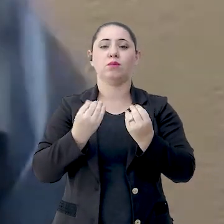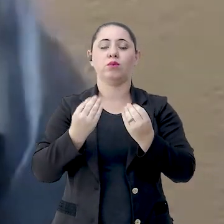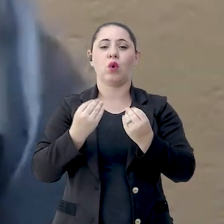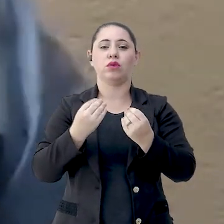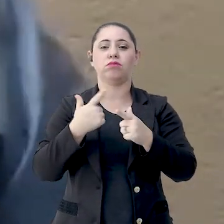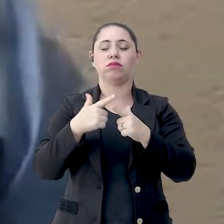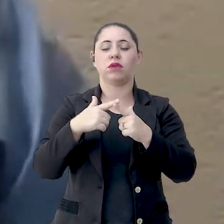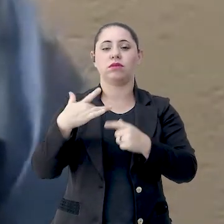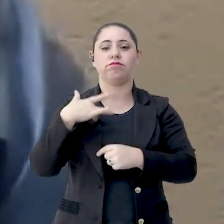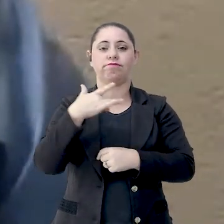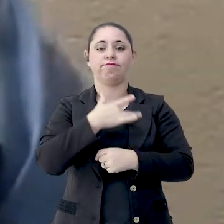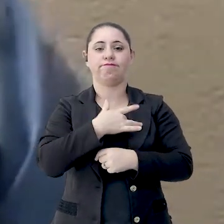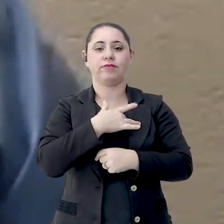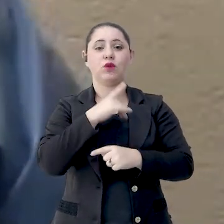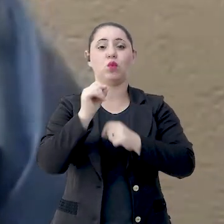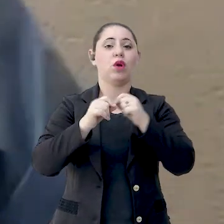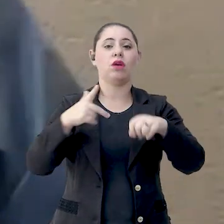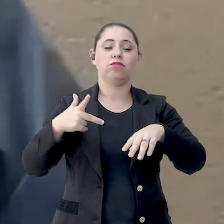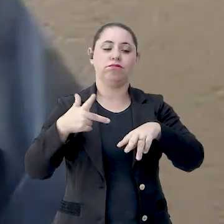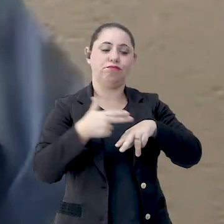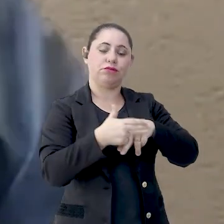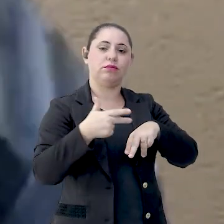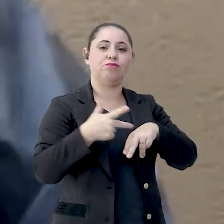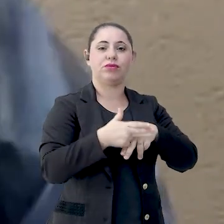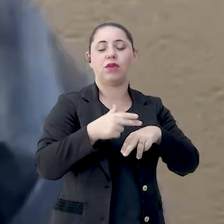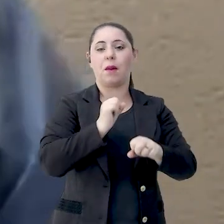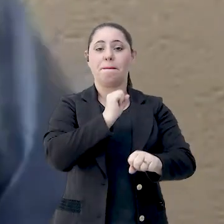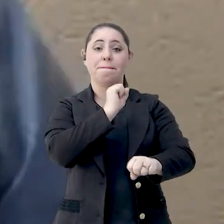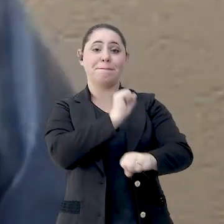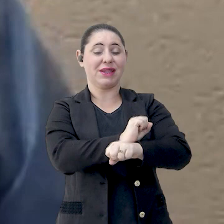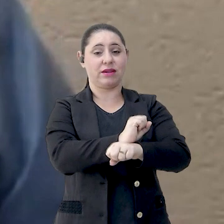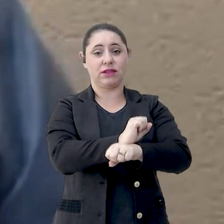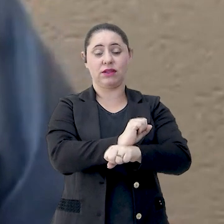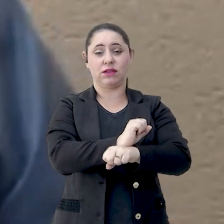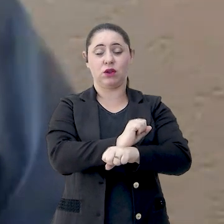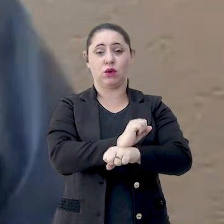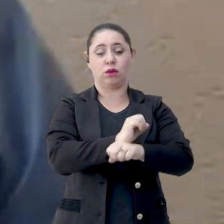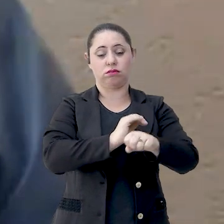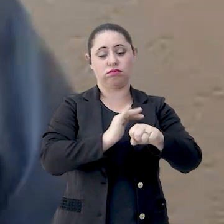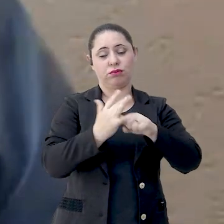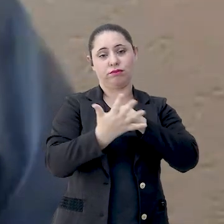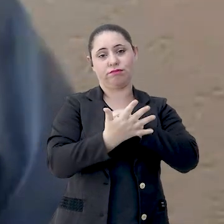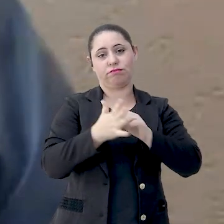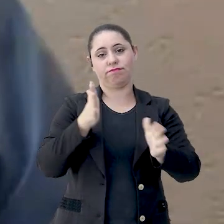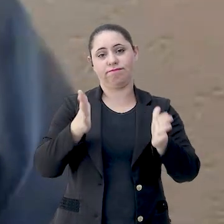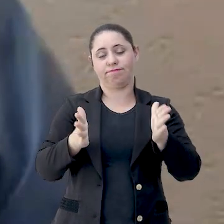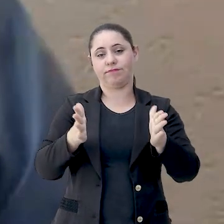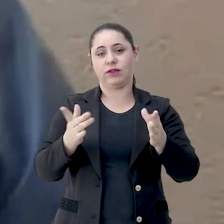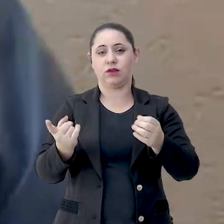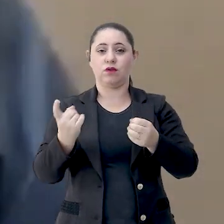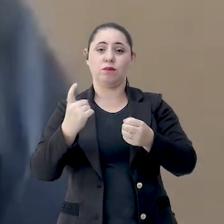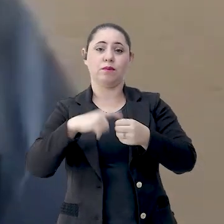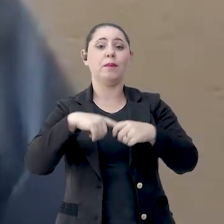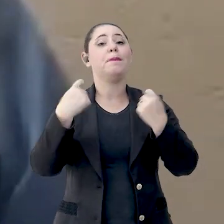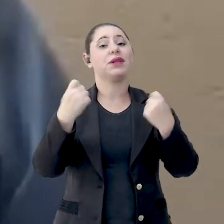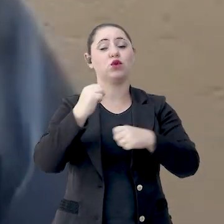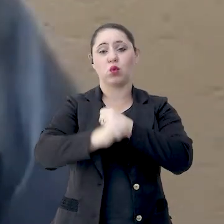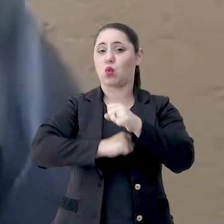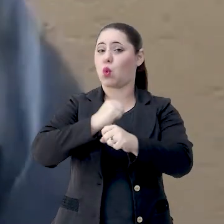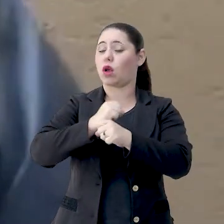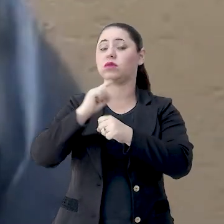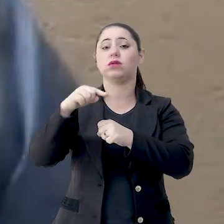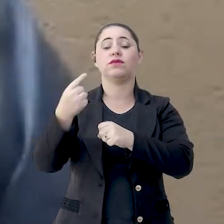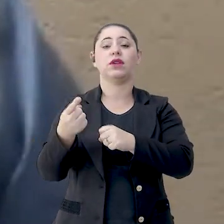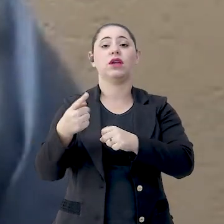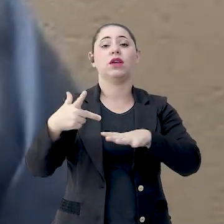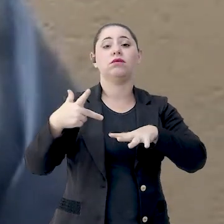E nós tivemos muitas demandas da saúde reprimidas. Eu destaco aí as cirurgias eletivas, que praticamente paralisaram nesse período de pandemia